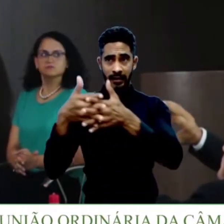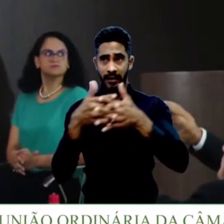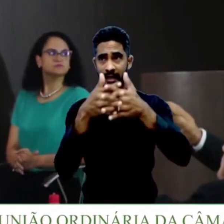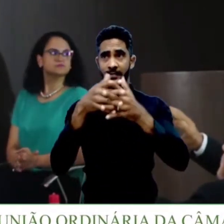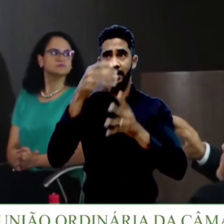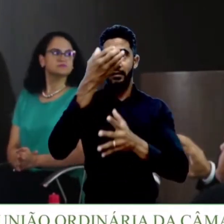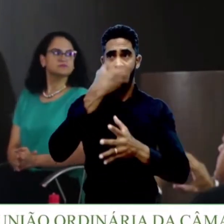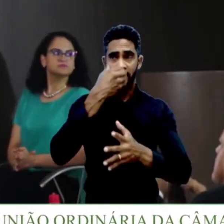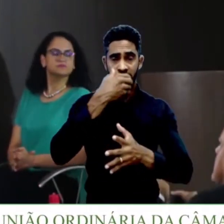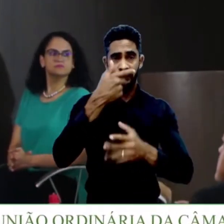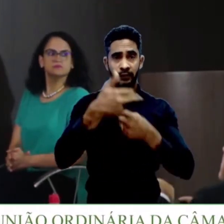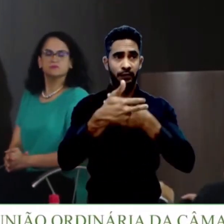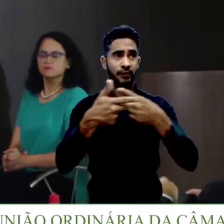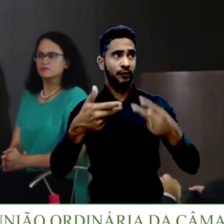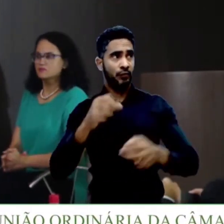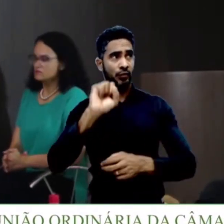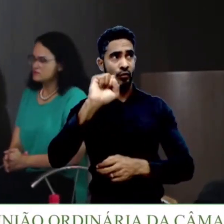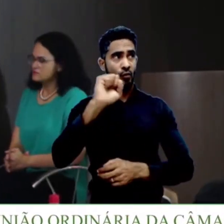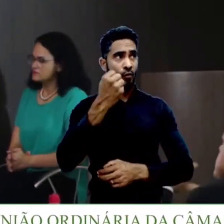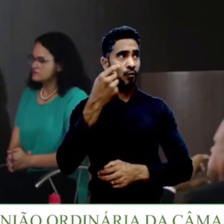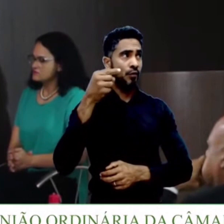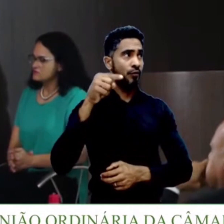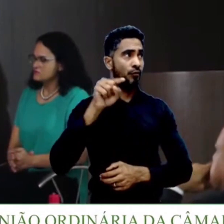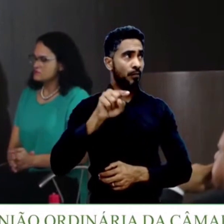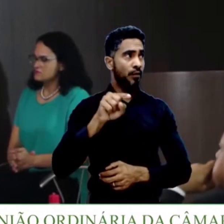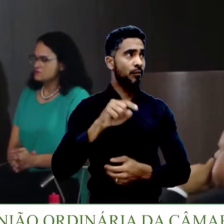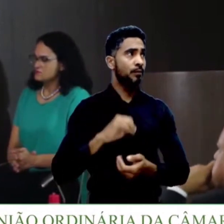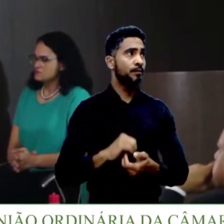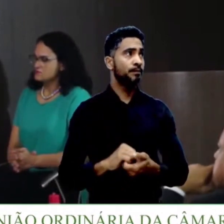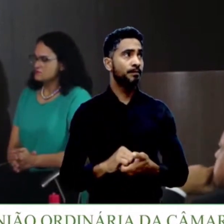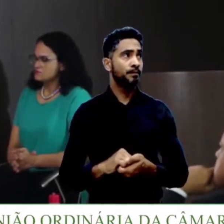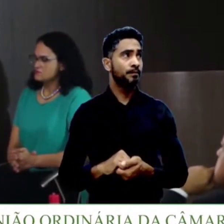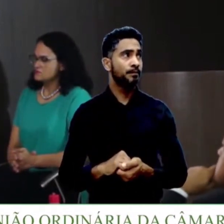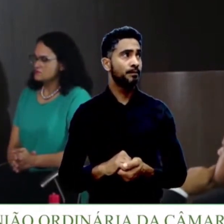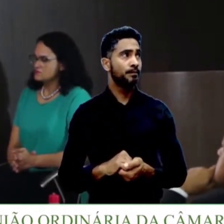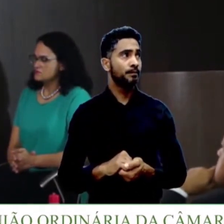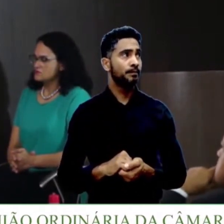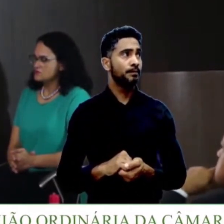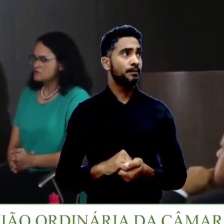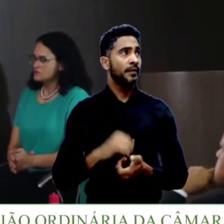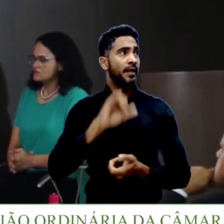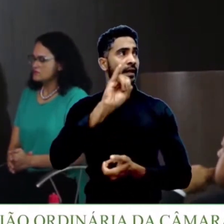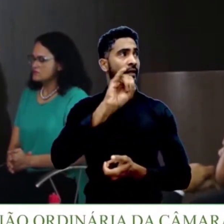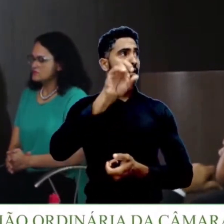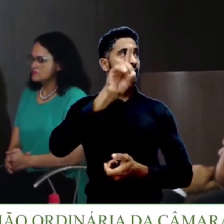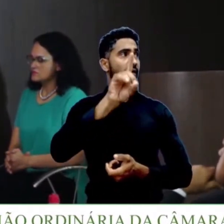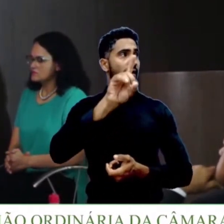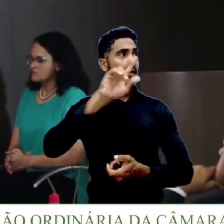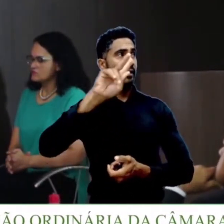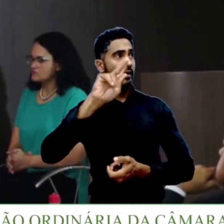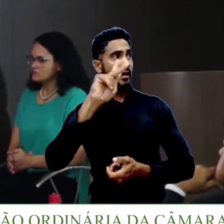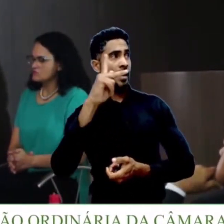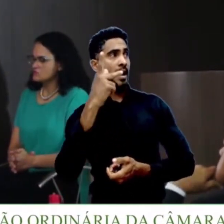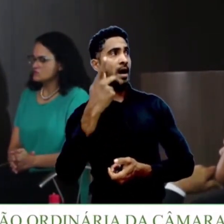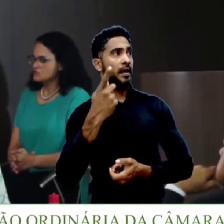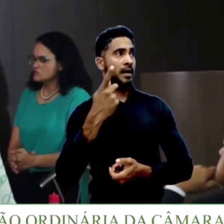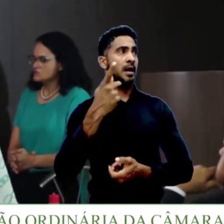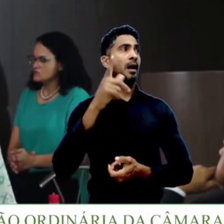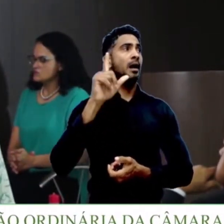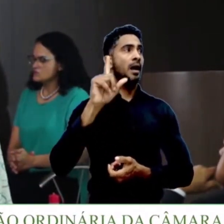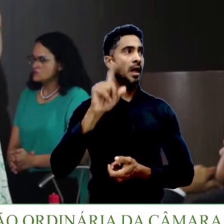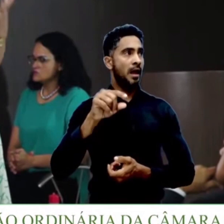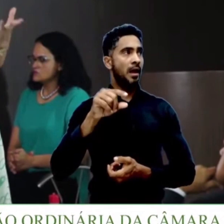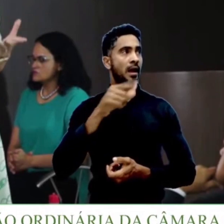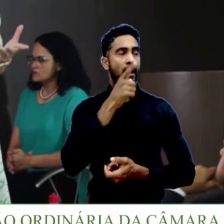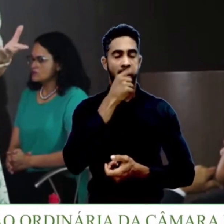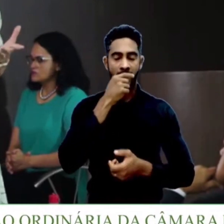com 8.400 toneladas de fruta cada um. O IDH do território nosso foi através da irrigação.